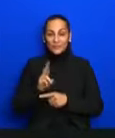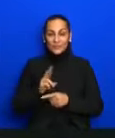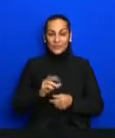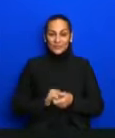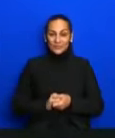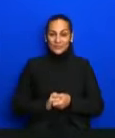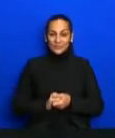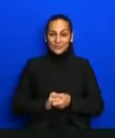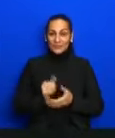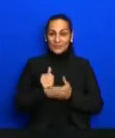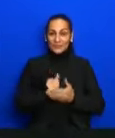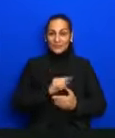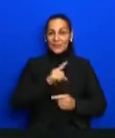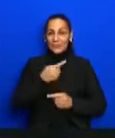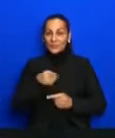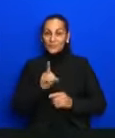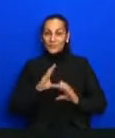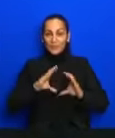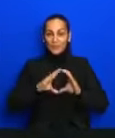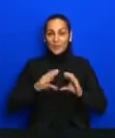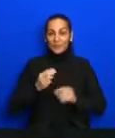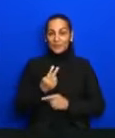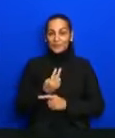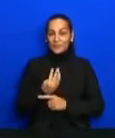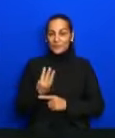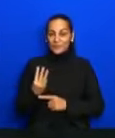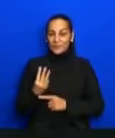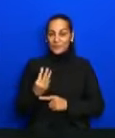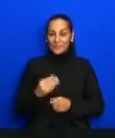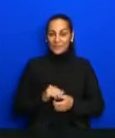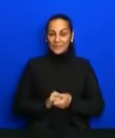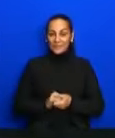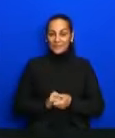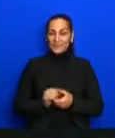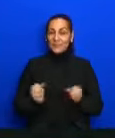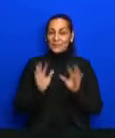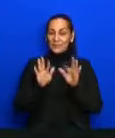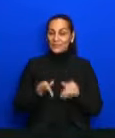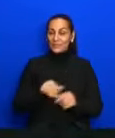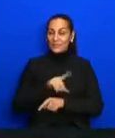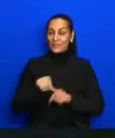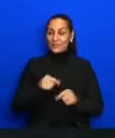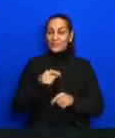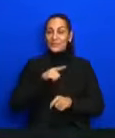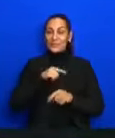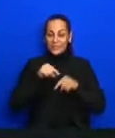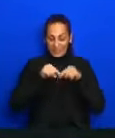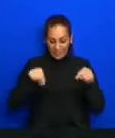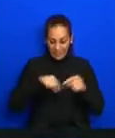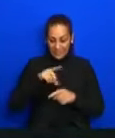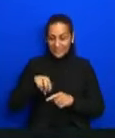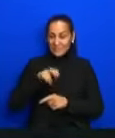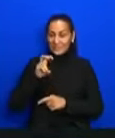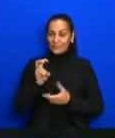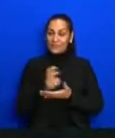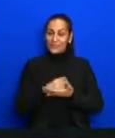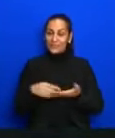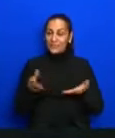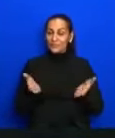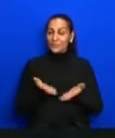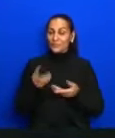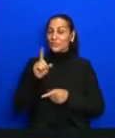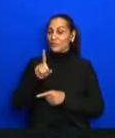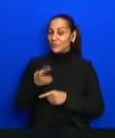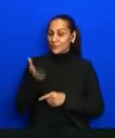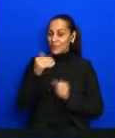R$3 milhões. Vem chegando a última bola, 23. Bola 23 para fechar o sorteio. Temos aqui as 5 dezenas da Quina de hoje.